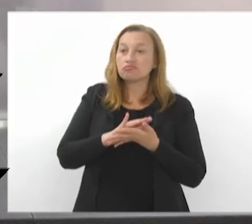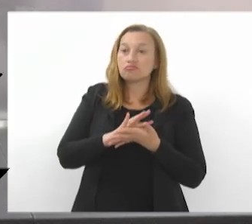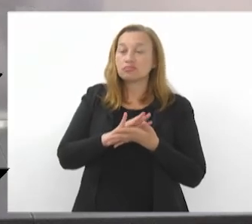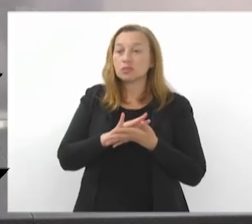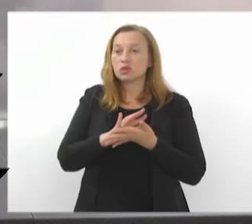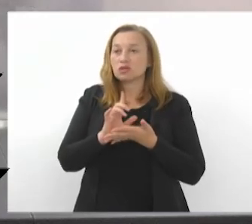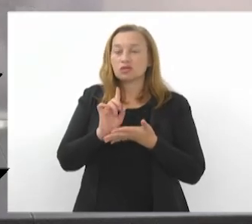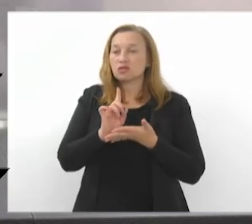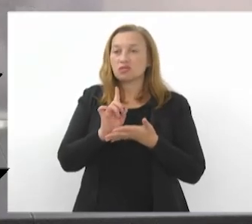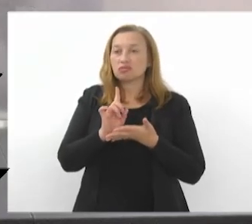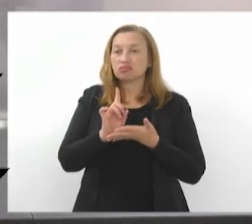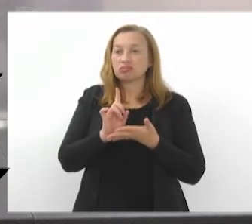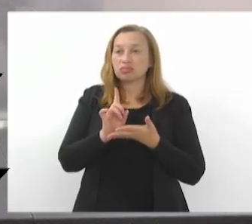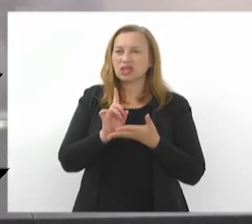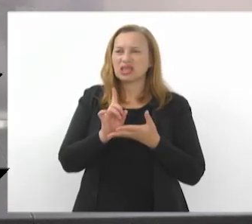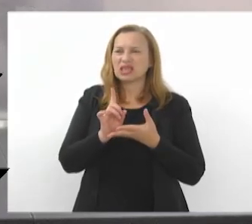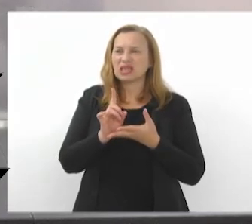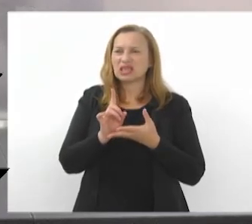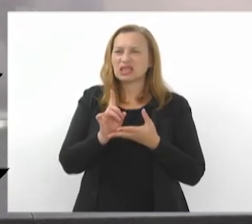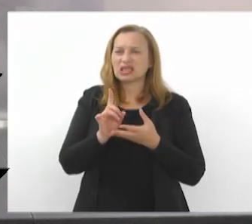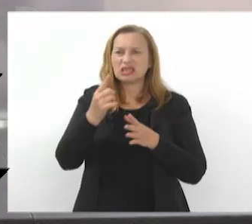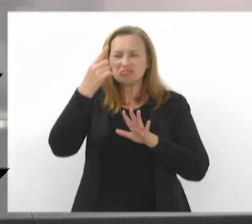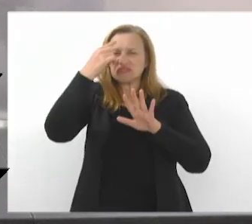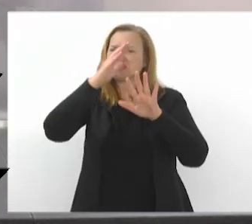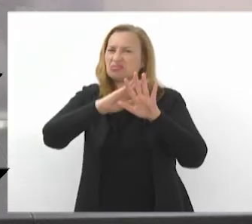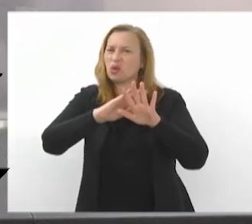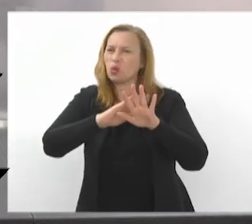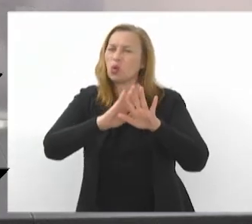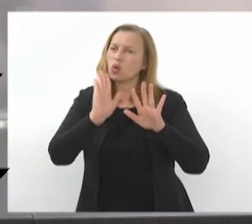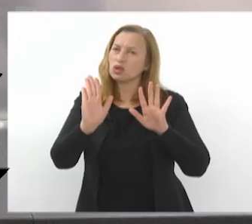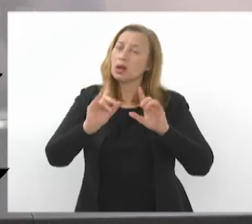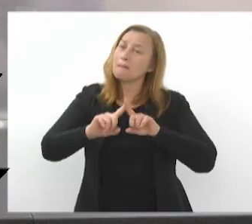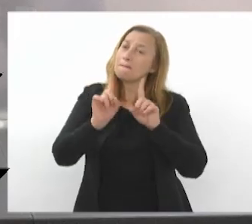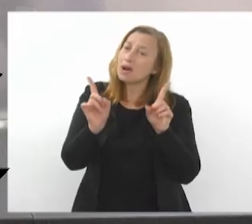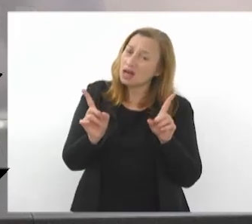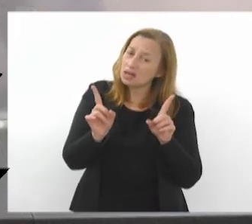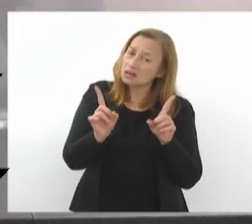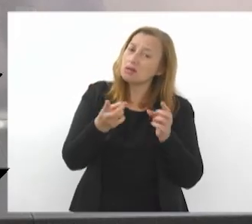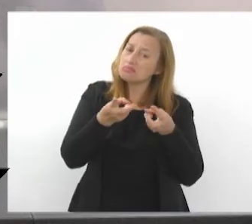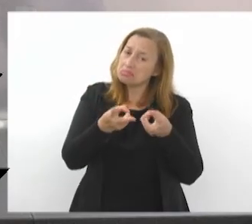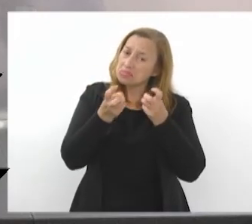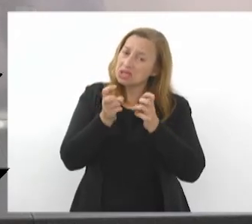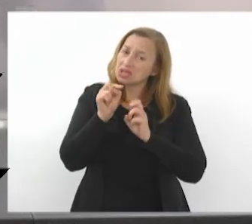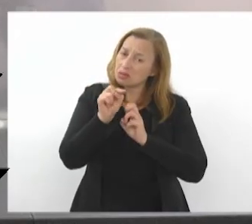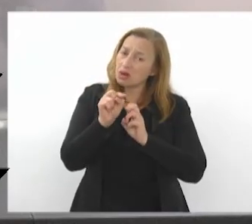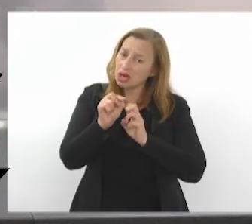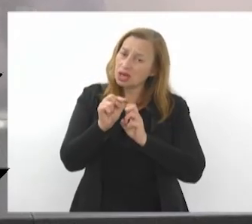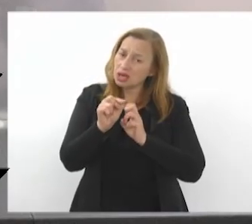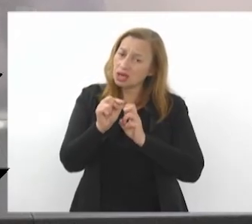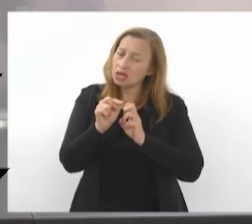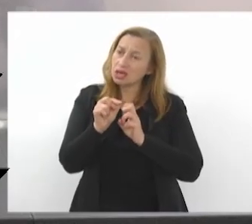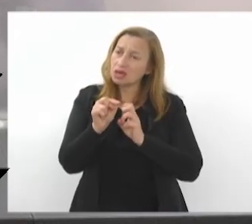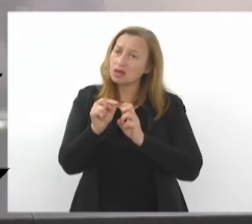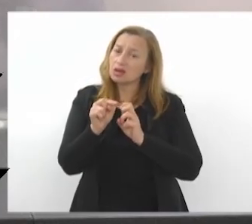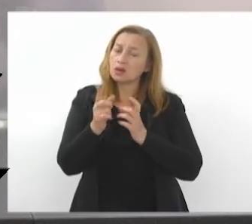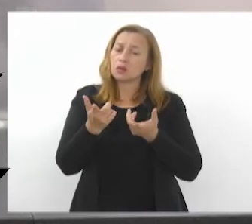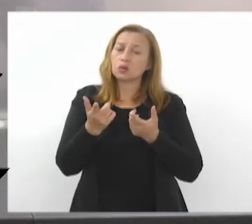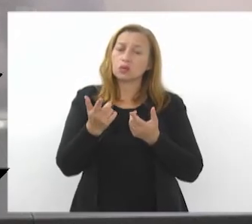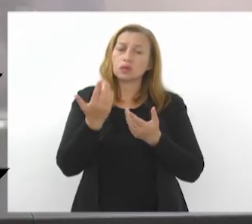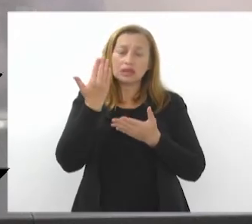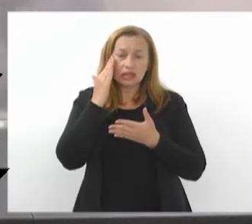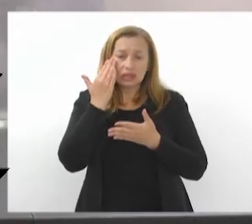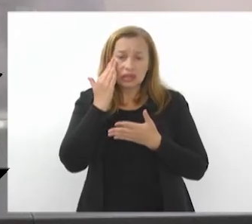afeto a essa questão, né, ideológica e tal, mas percebo aqui um intuito realmente de fazer uma alusão